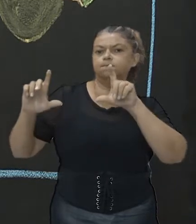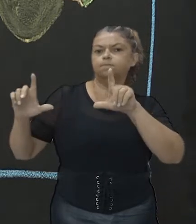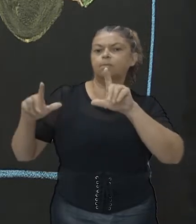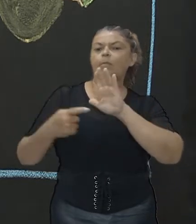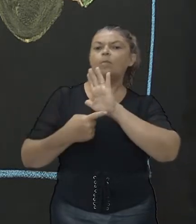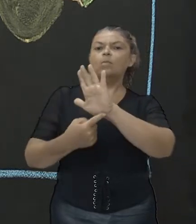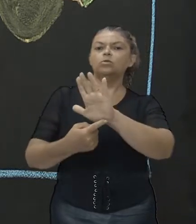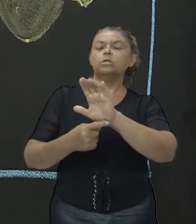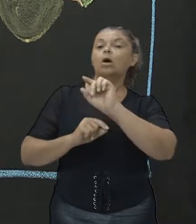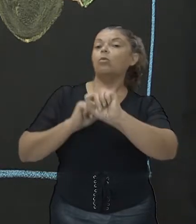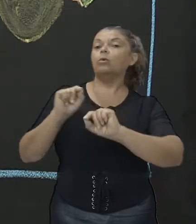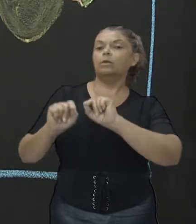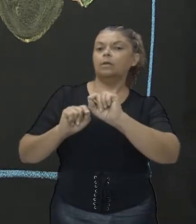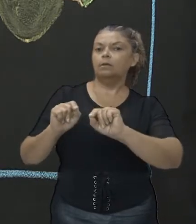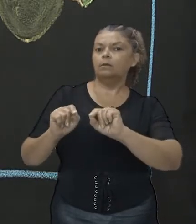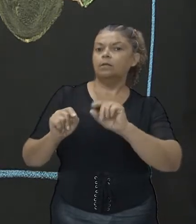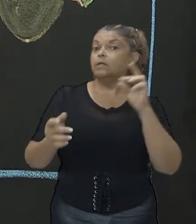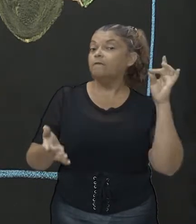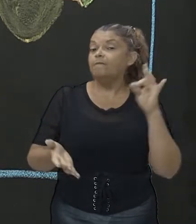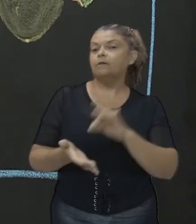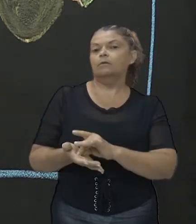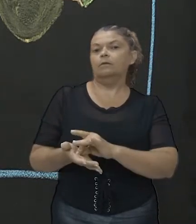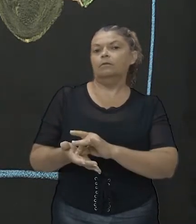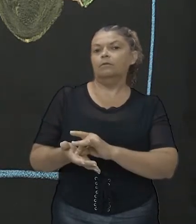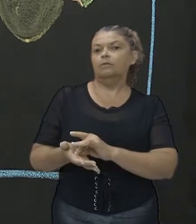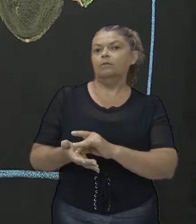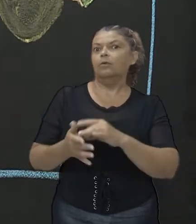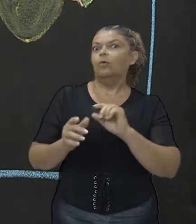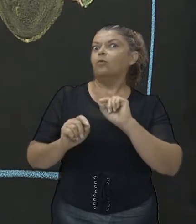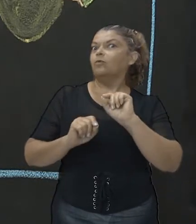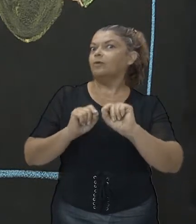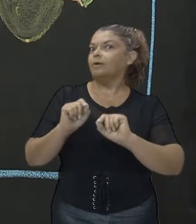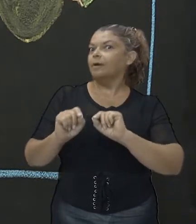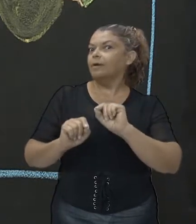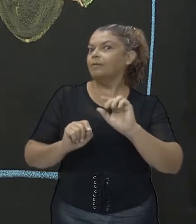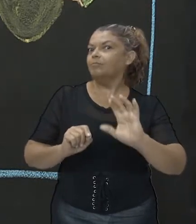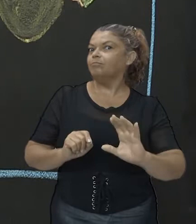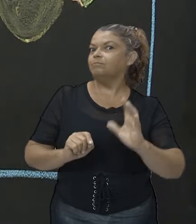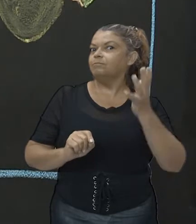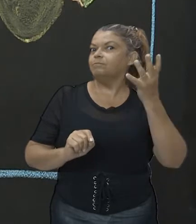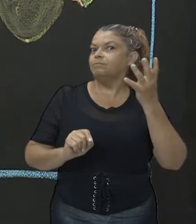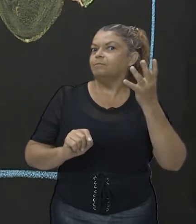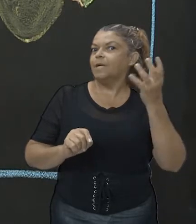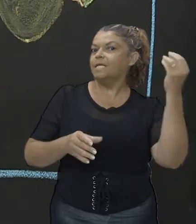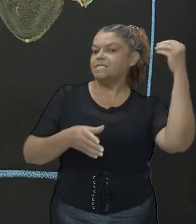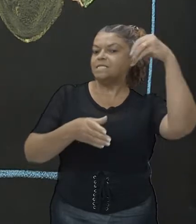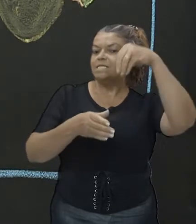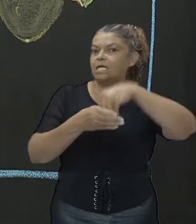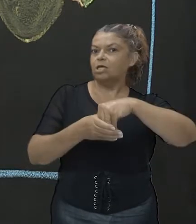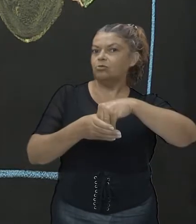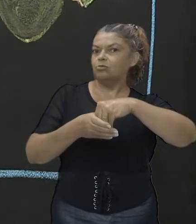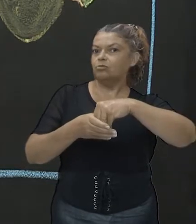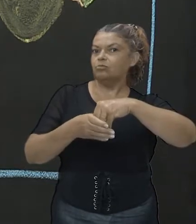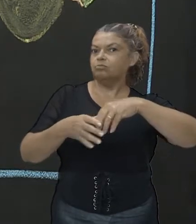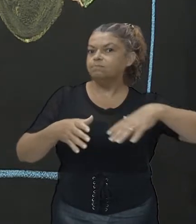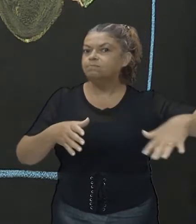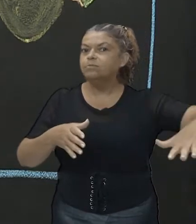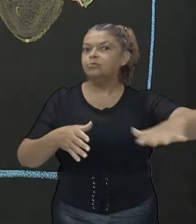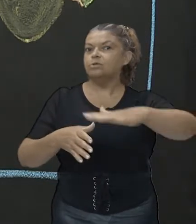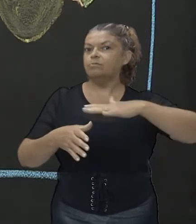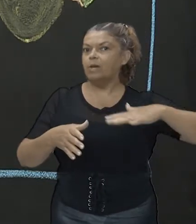quê? Exatamente aquele fenômeno dentro do espaço em formato aí